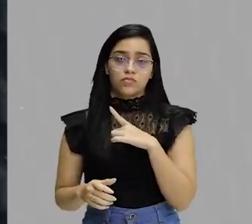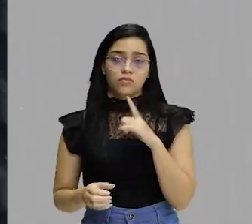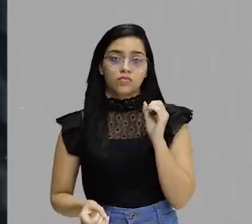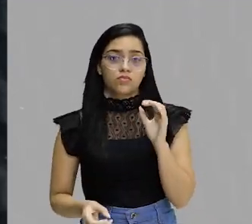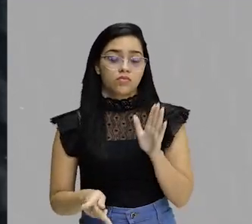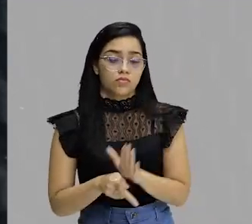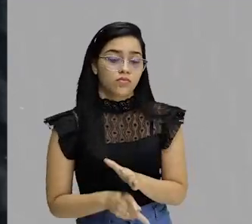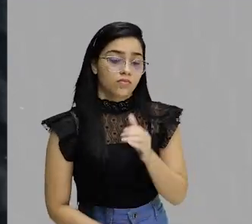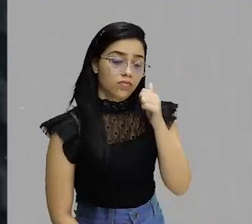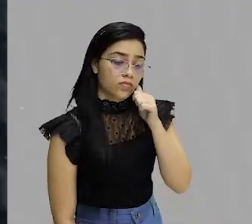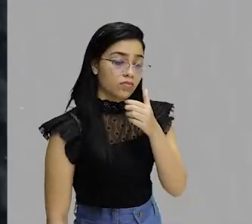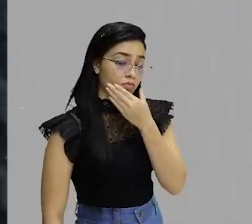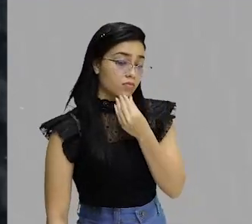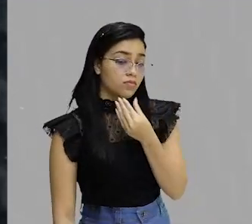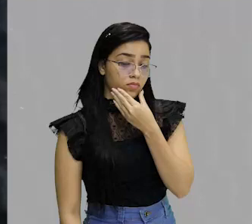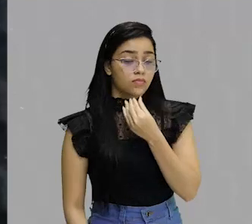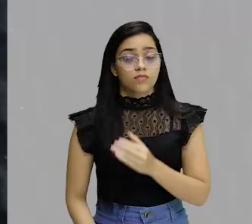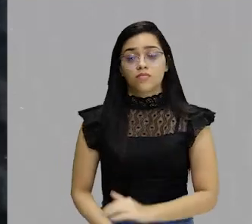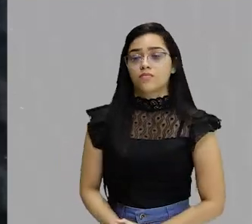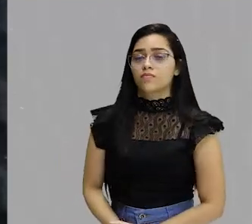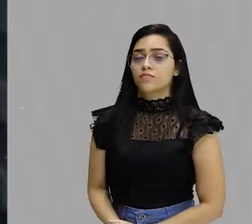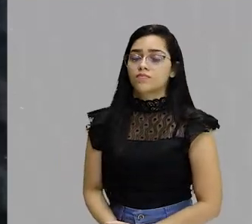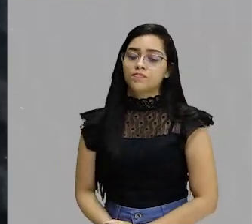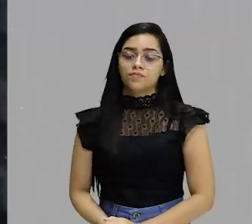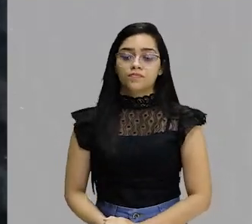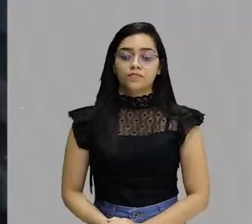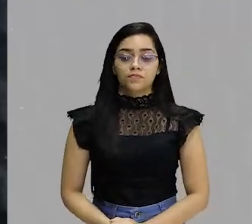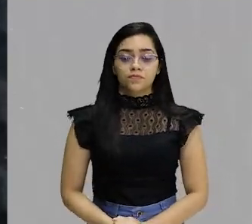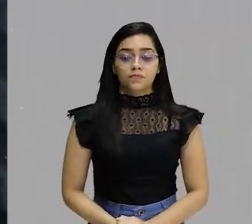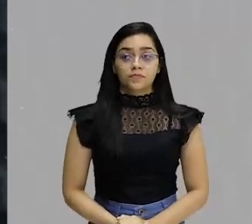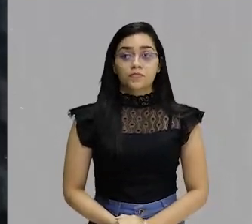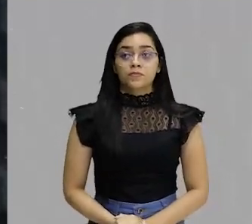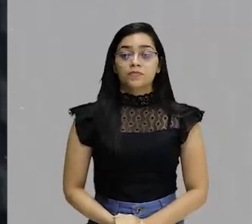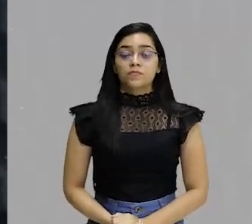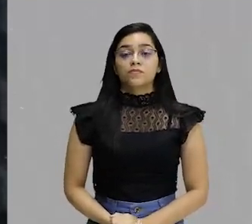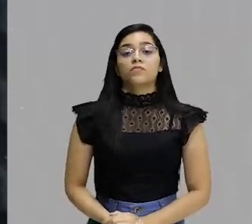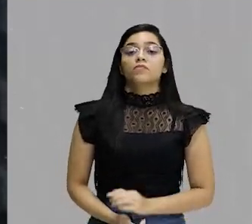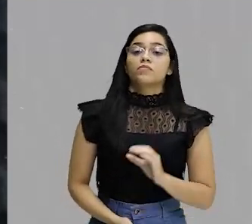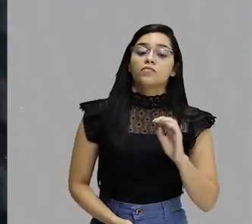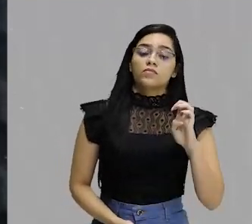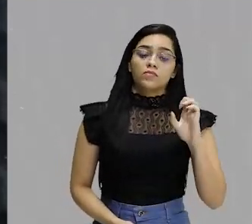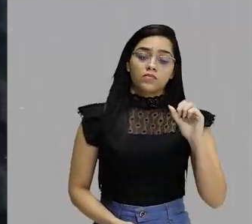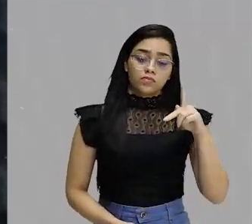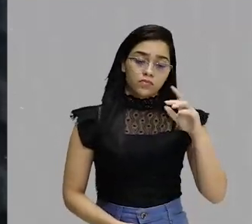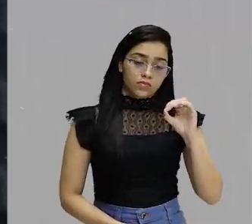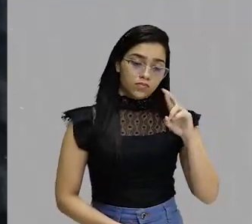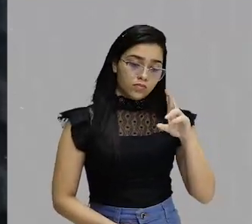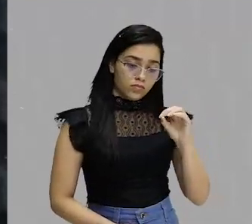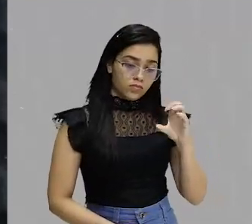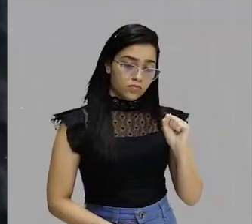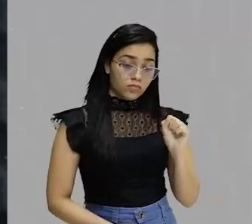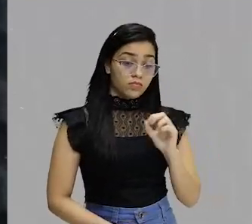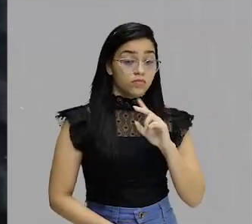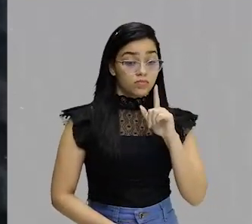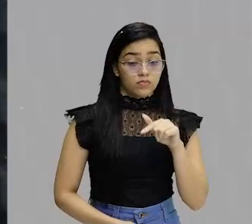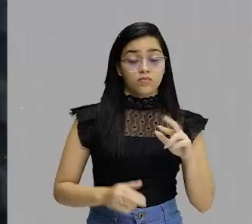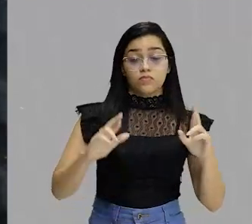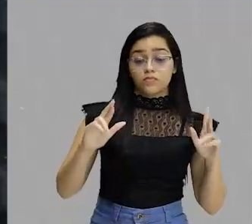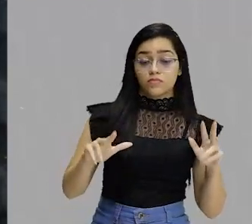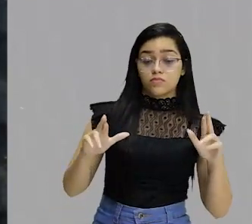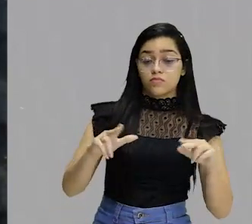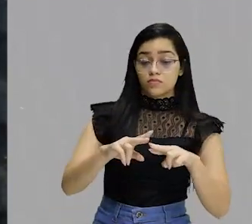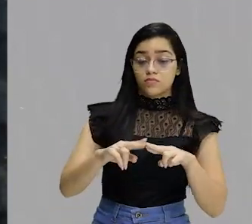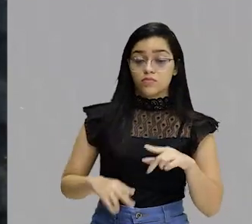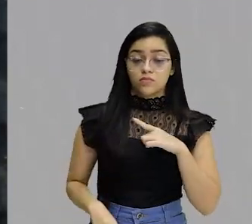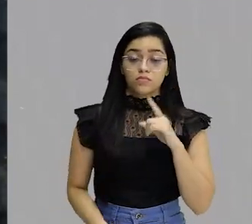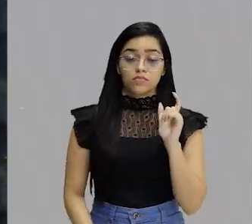planta masculina e o esporo da planta feminina. Os esporos desses dois indivíduos são diferentes, por isso que